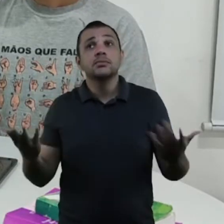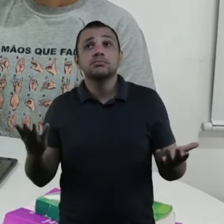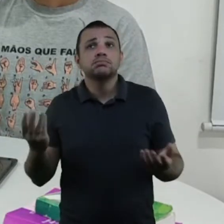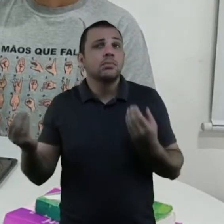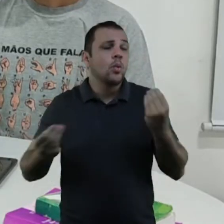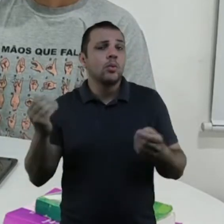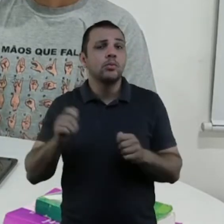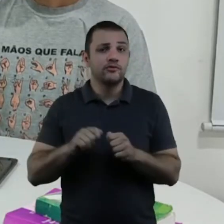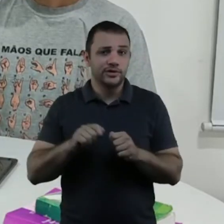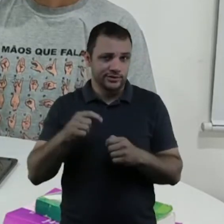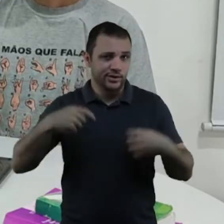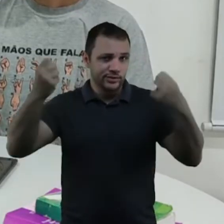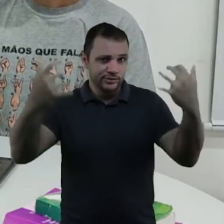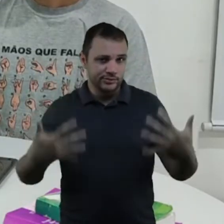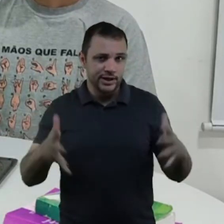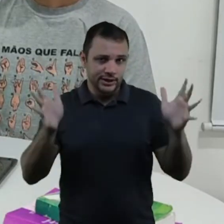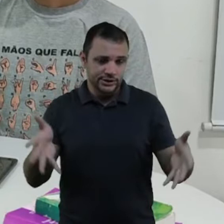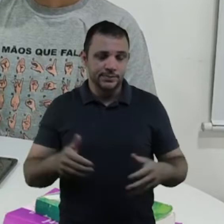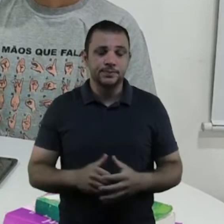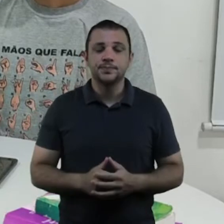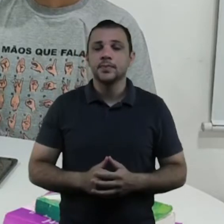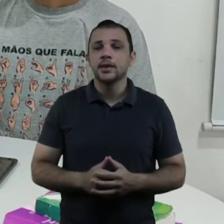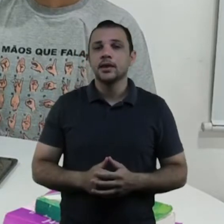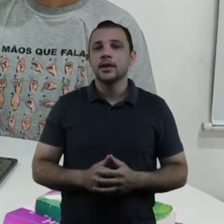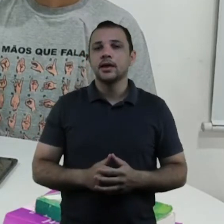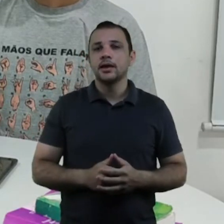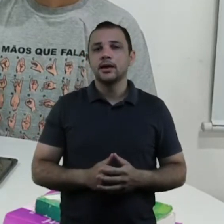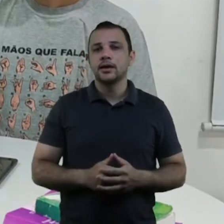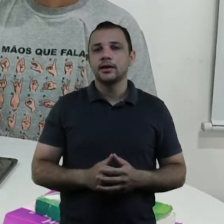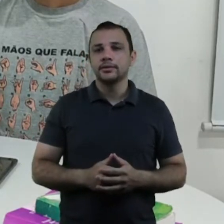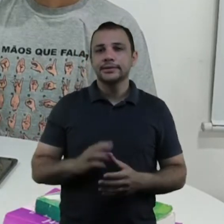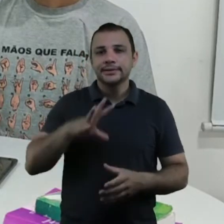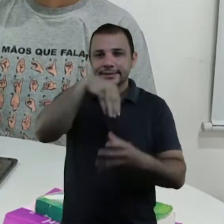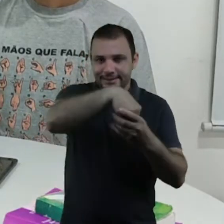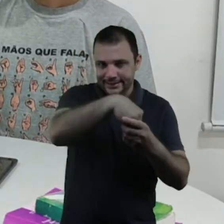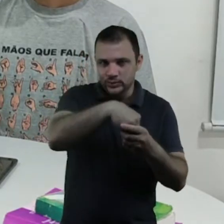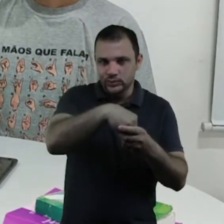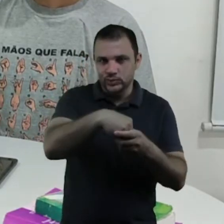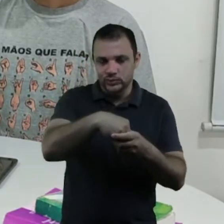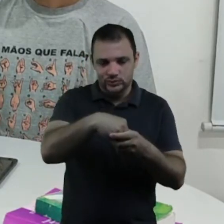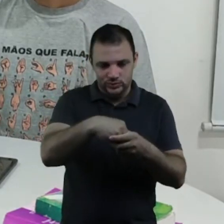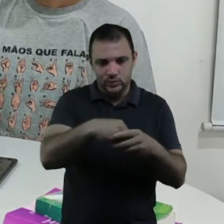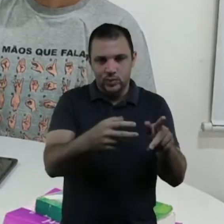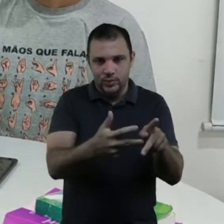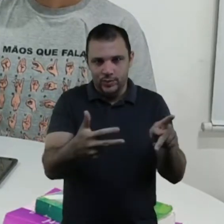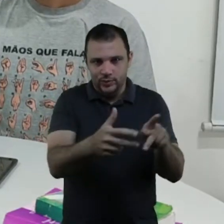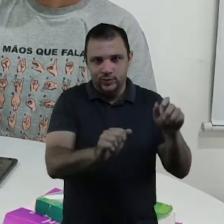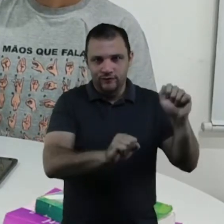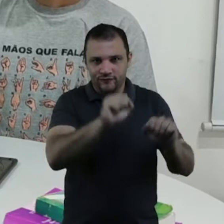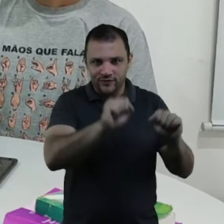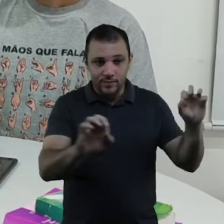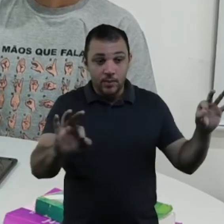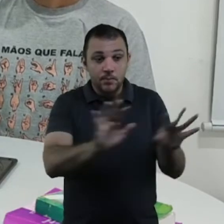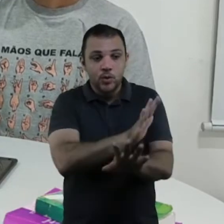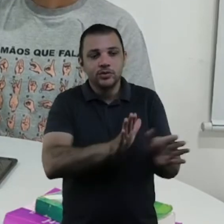isso. Então, o que acontece? Como eu já falei, os produtos eles já vêm com acessibilidade, né? No caso